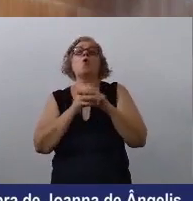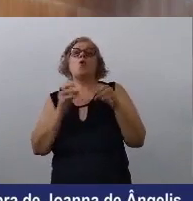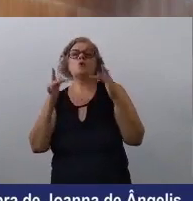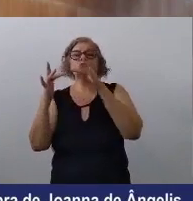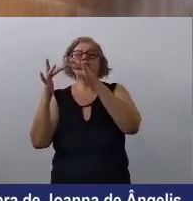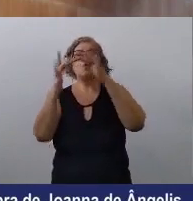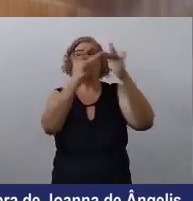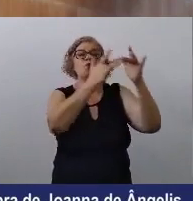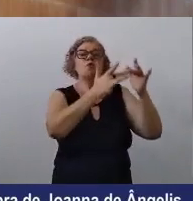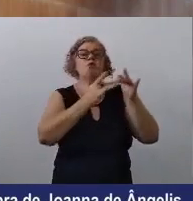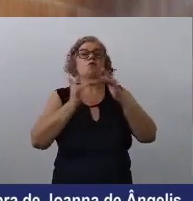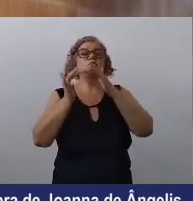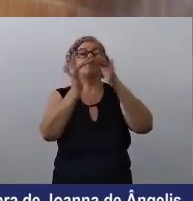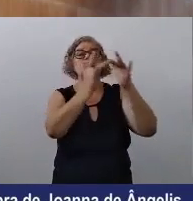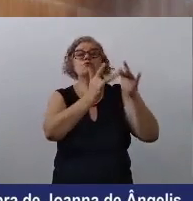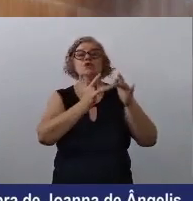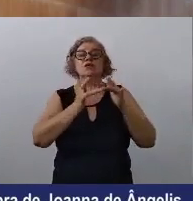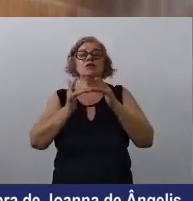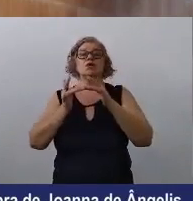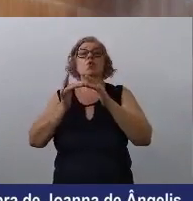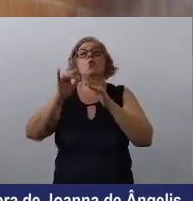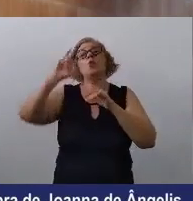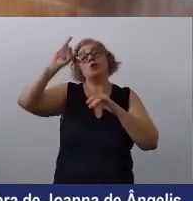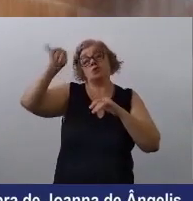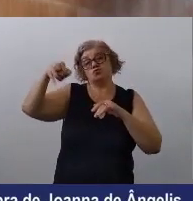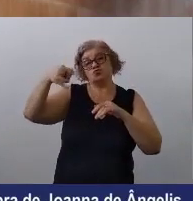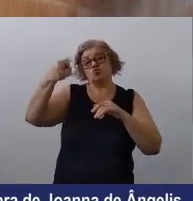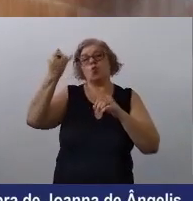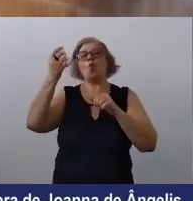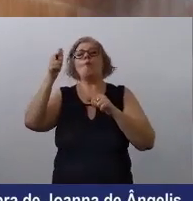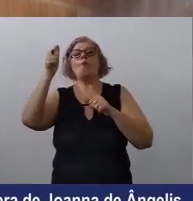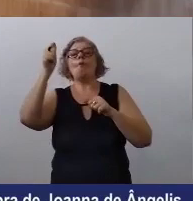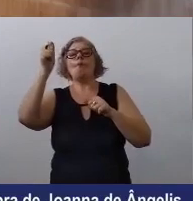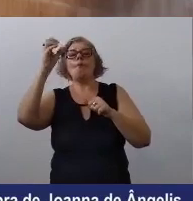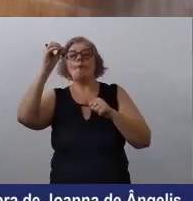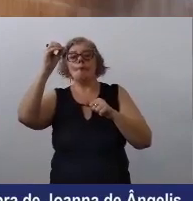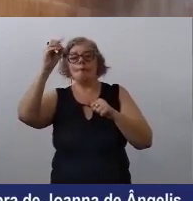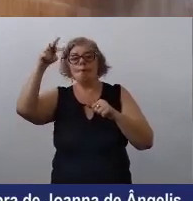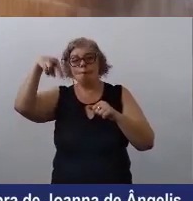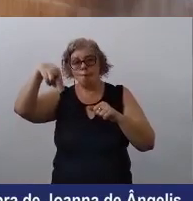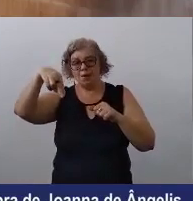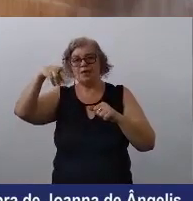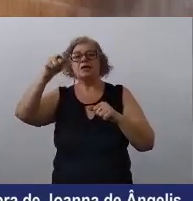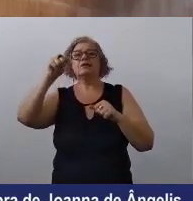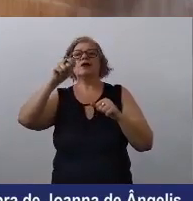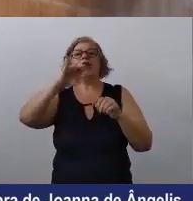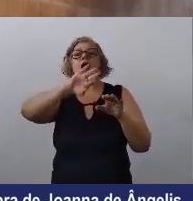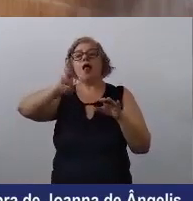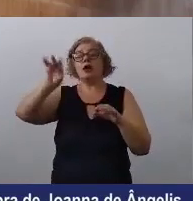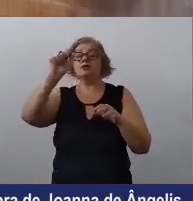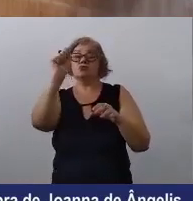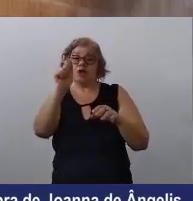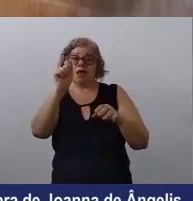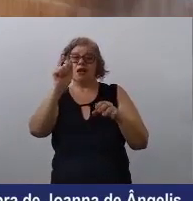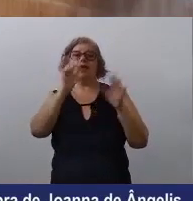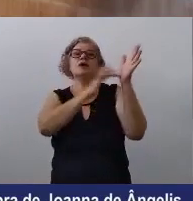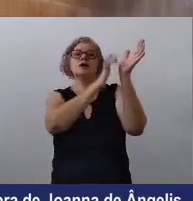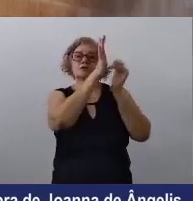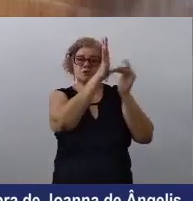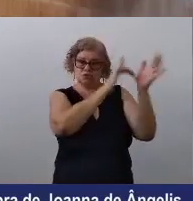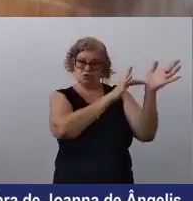todo o vínculo que tem, como Joana Angélica de Jesus, no convento de Nossa Senhora da